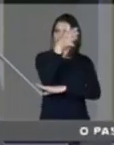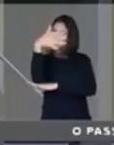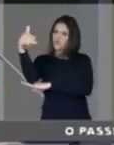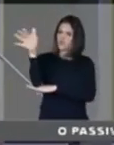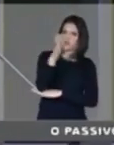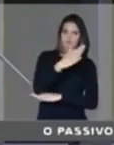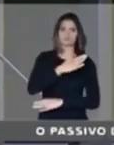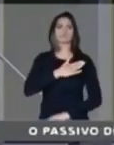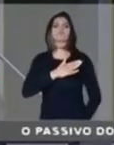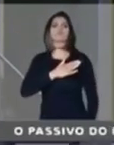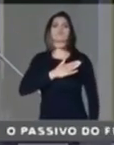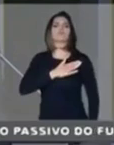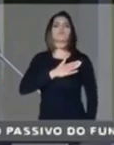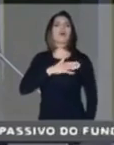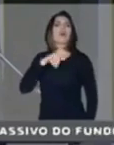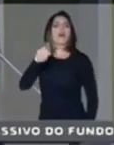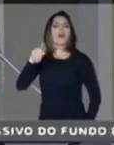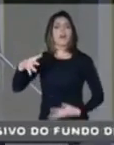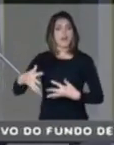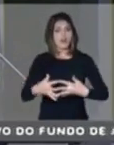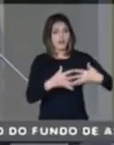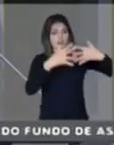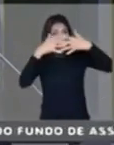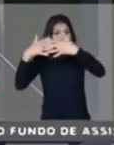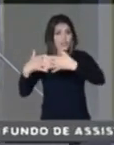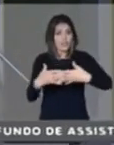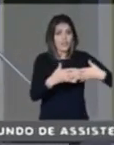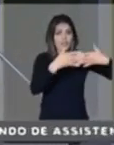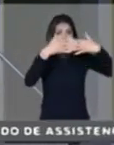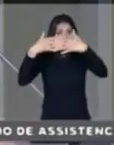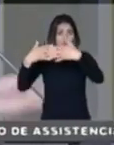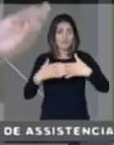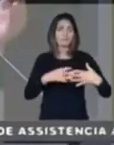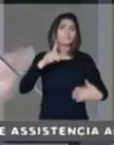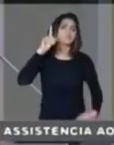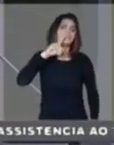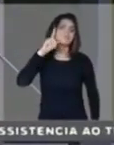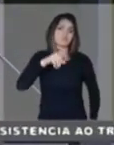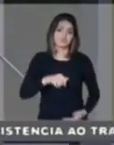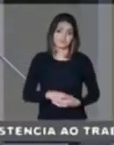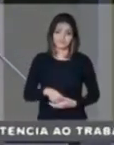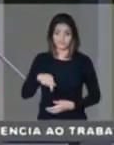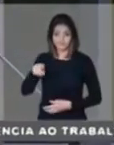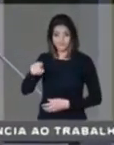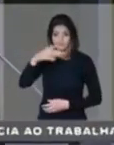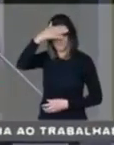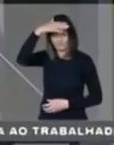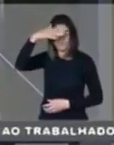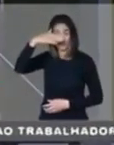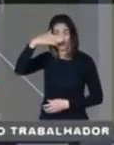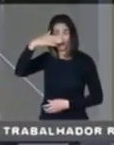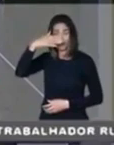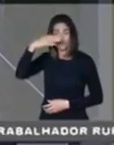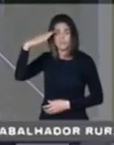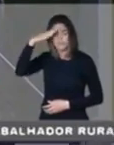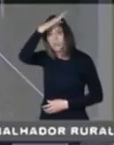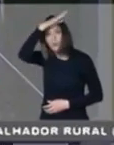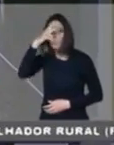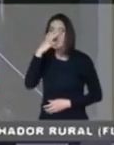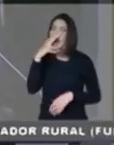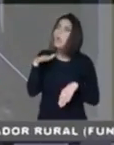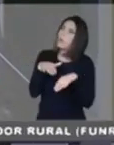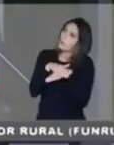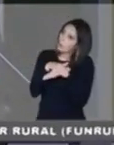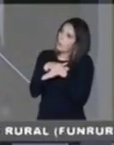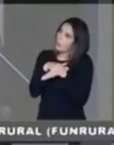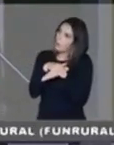Um serviçal inútil que esse Bolsonaro é. 2 horas esperando que o Trump passasse por ele. E